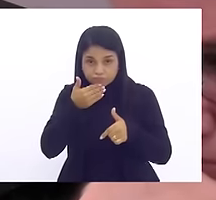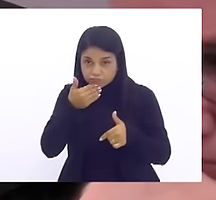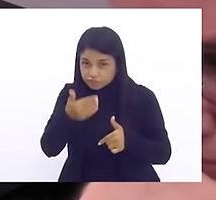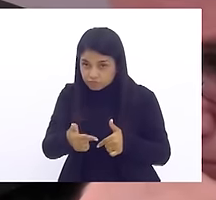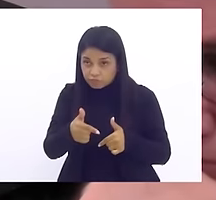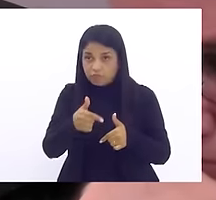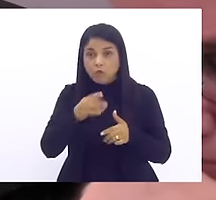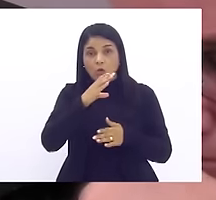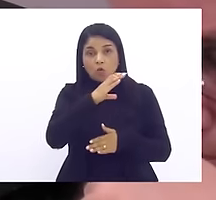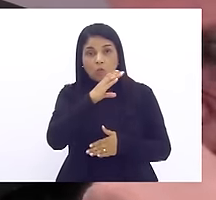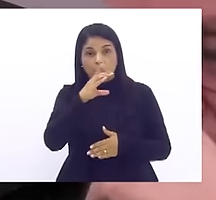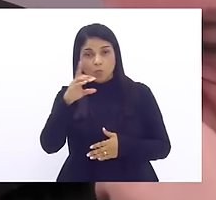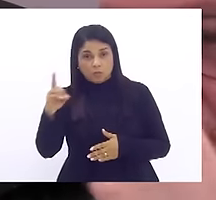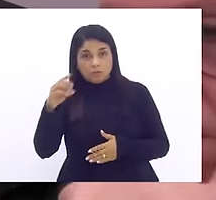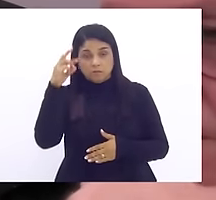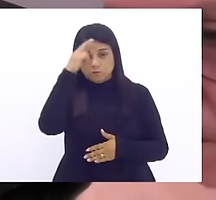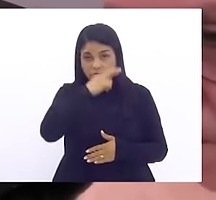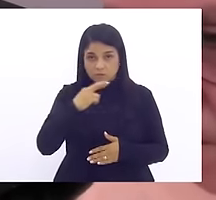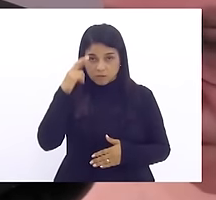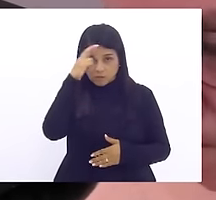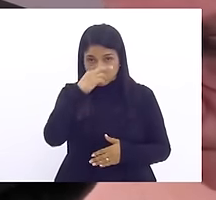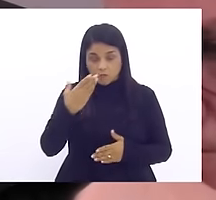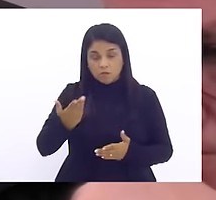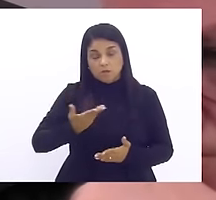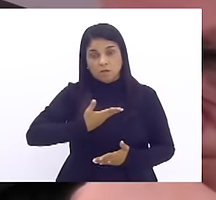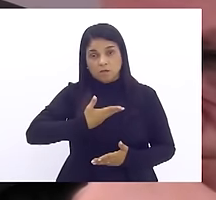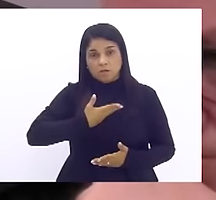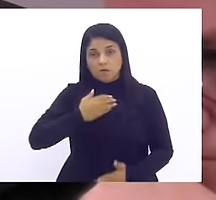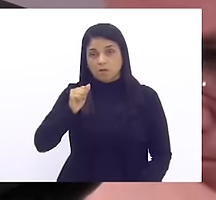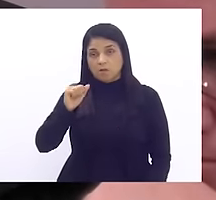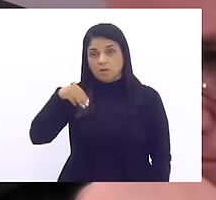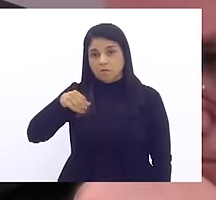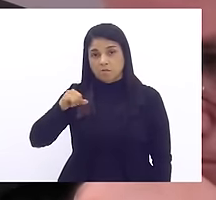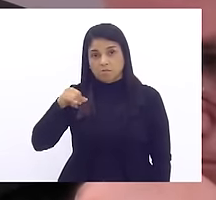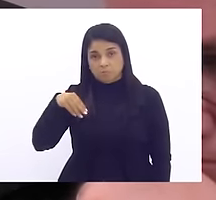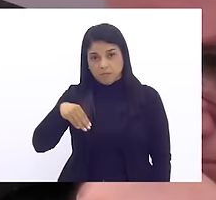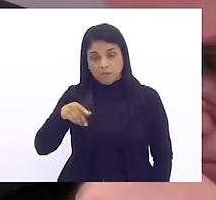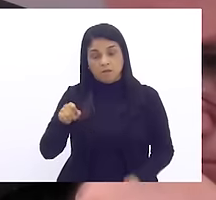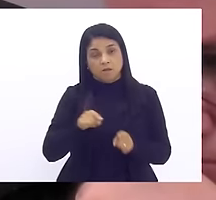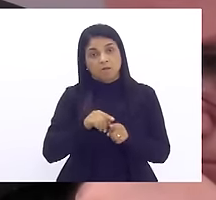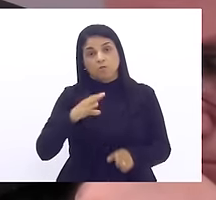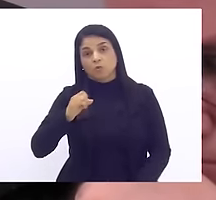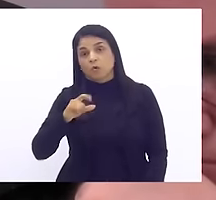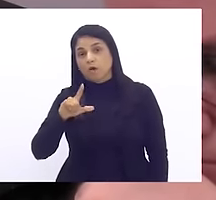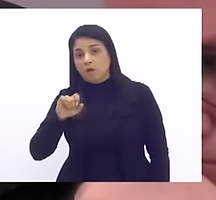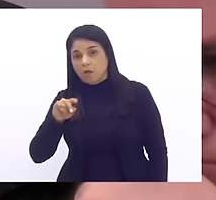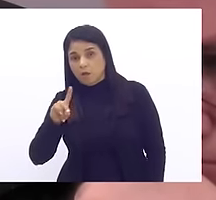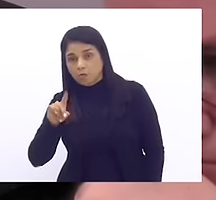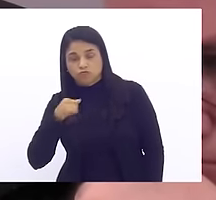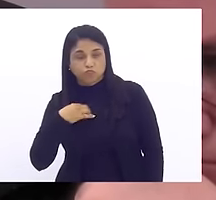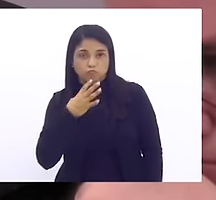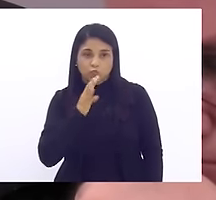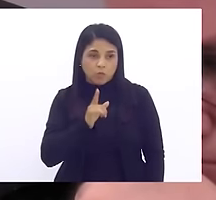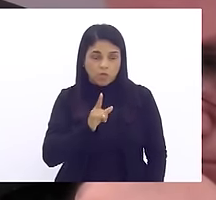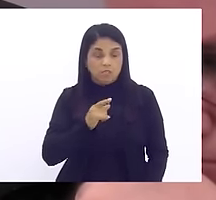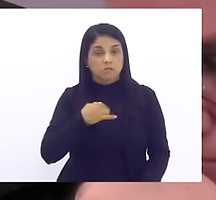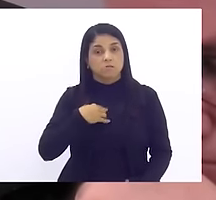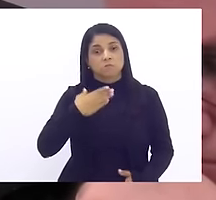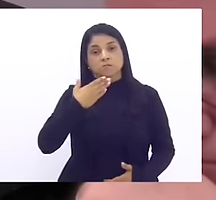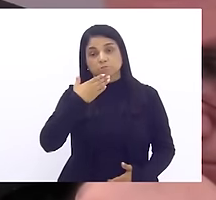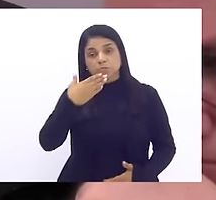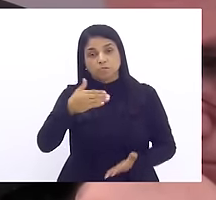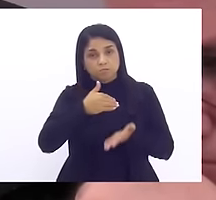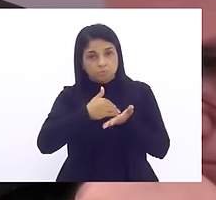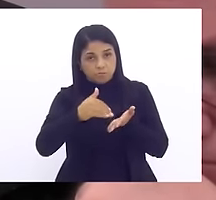Eu como coordenador de fiscalização e o doutor amigo como presidente Doutor Gláucio como constrangedor a gente desconhece são somente as demandadas pela